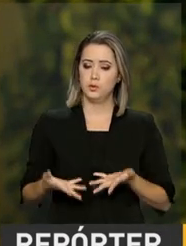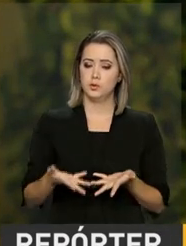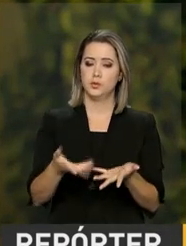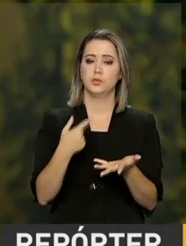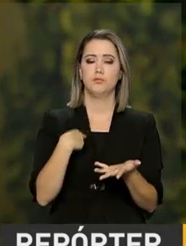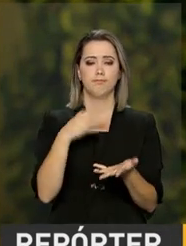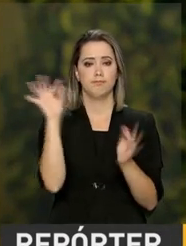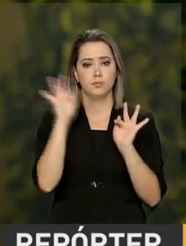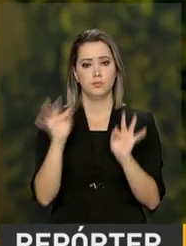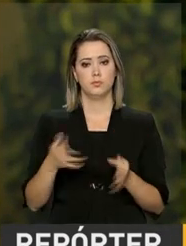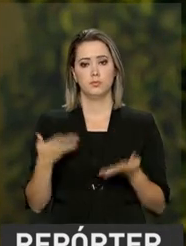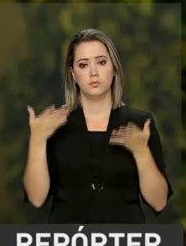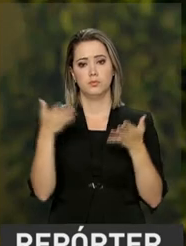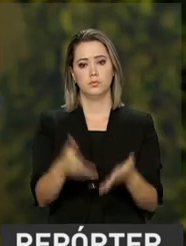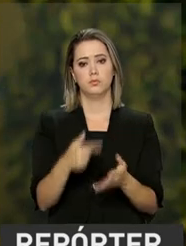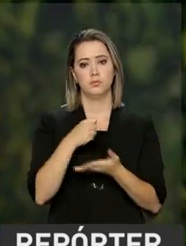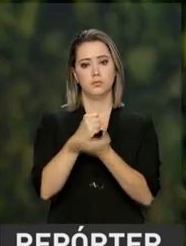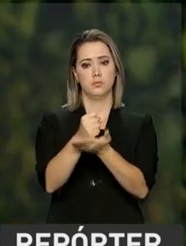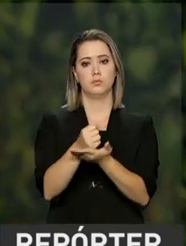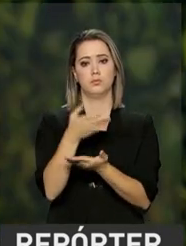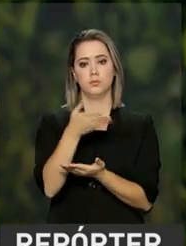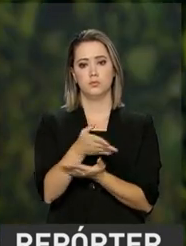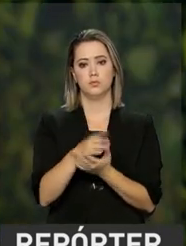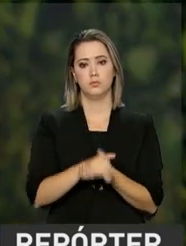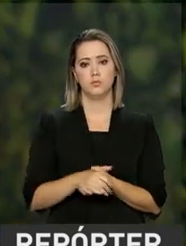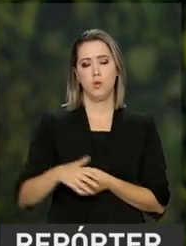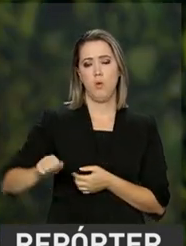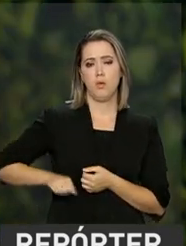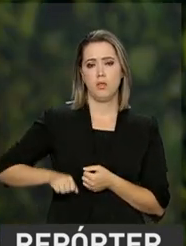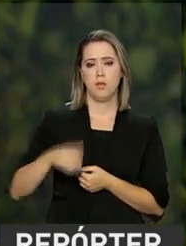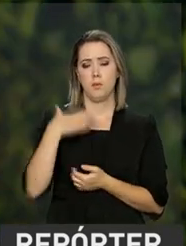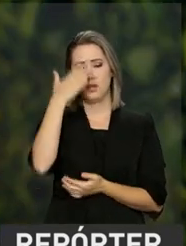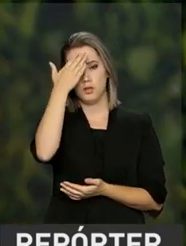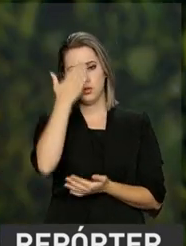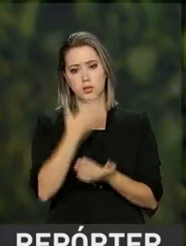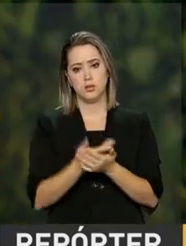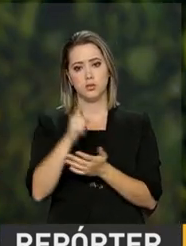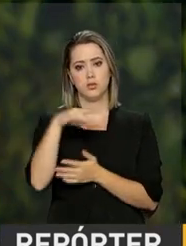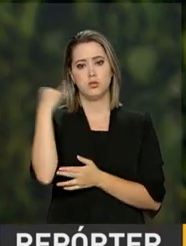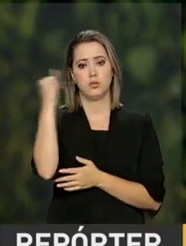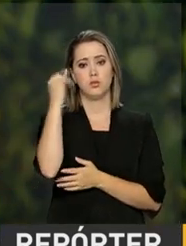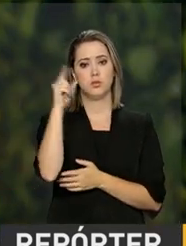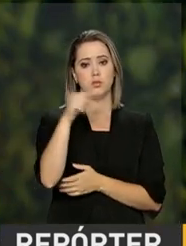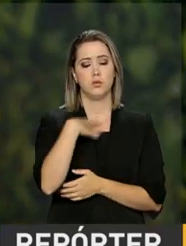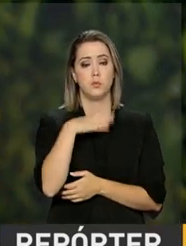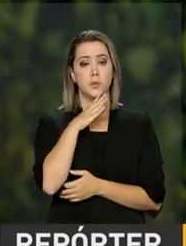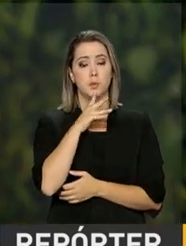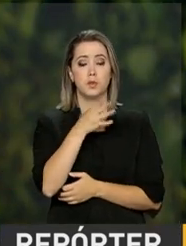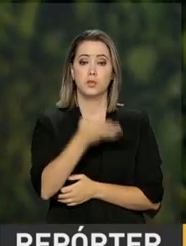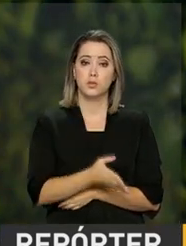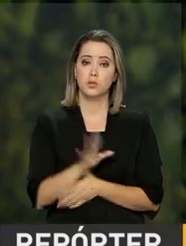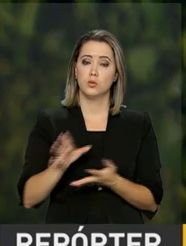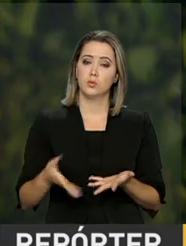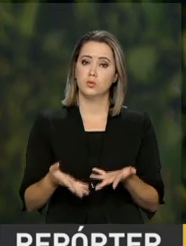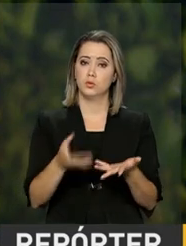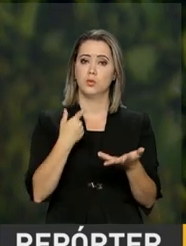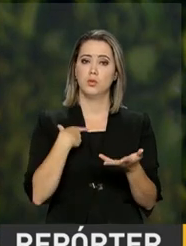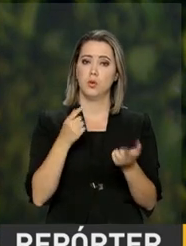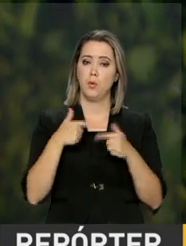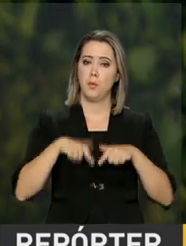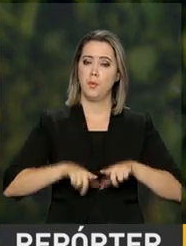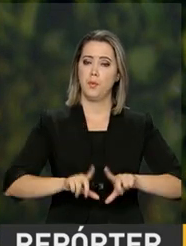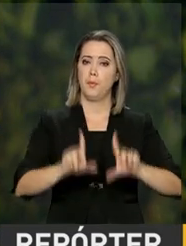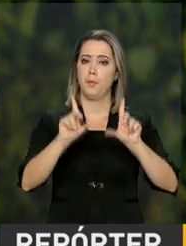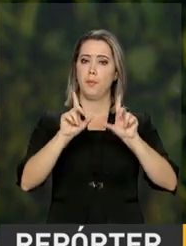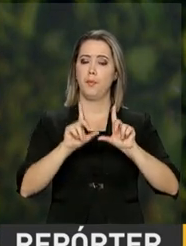feliz de poder participar dessa entrega o Itamarati acredita ser essencial reconhecer a importância de iniciativas como o prêmio Nacional